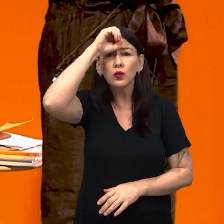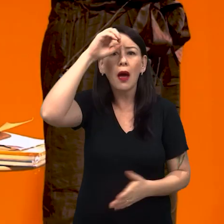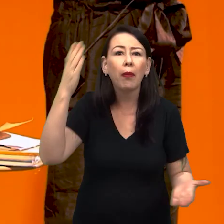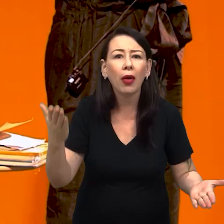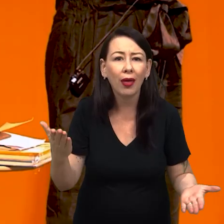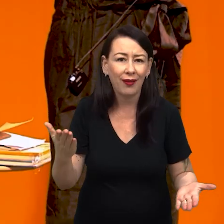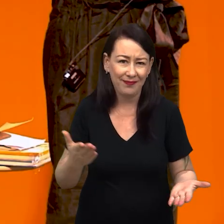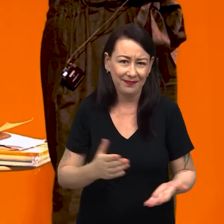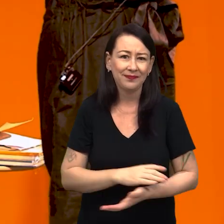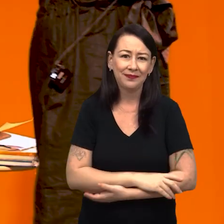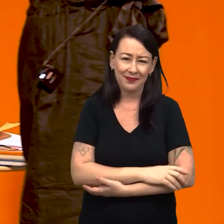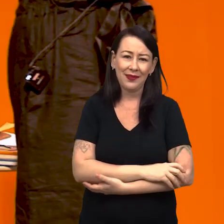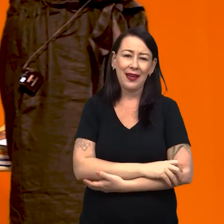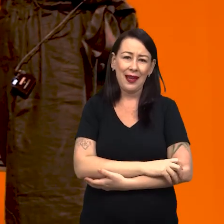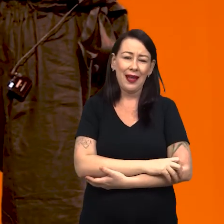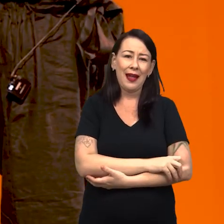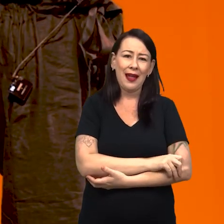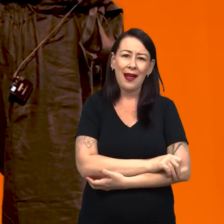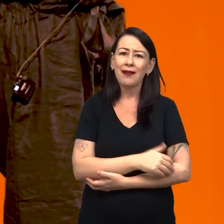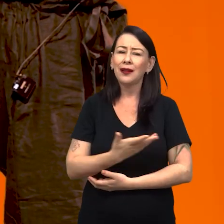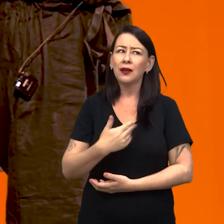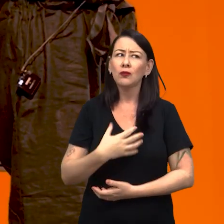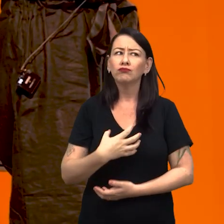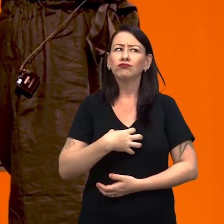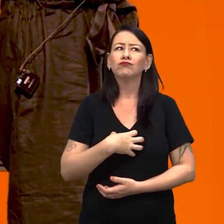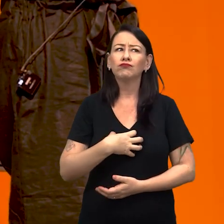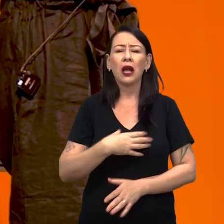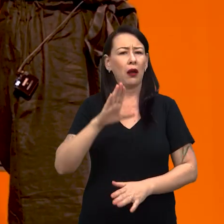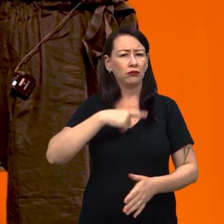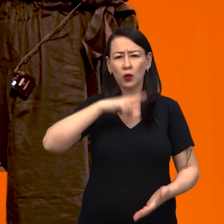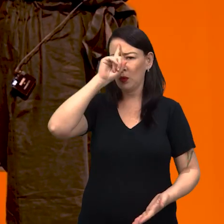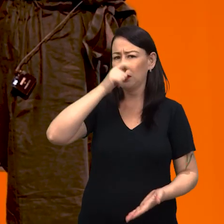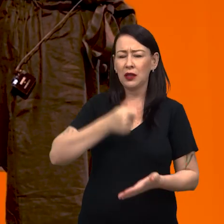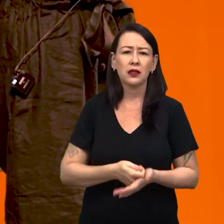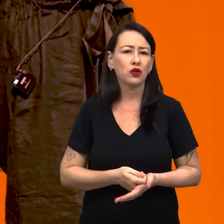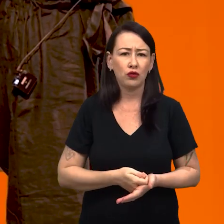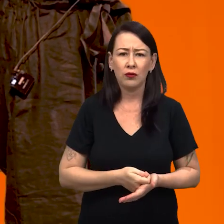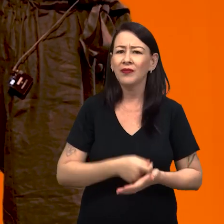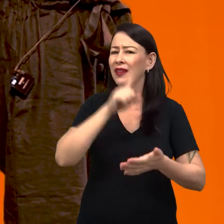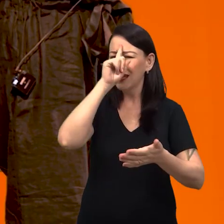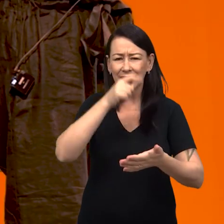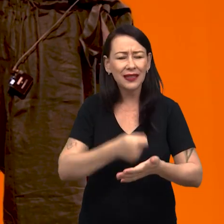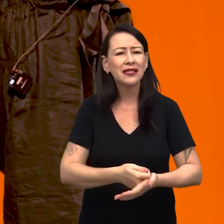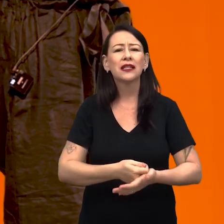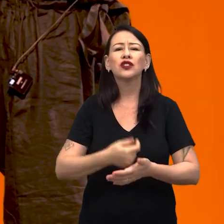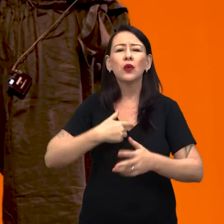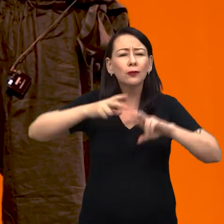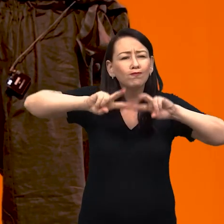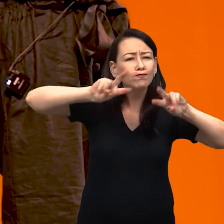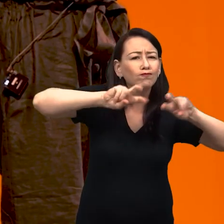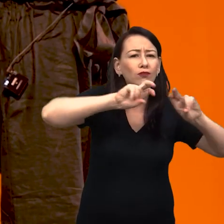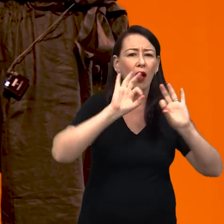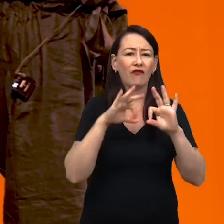dessa. Então, eu tomei como tarefa levantar o repertório de toda a